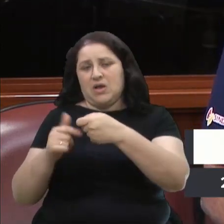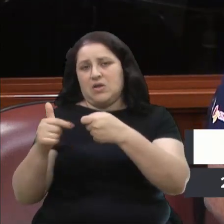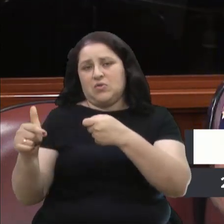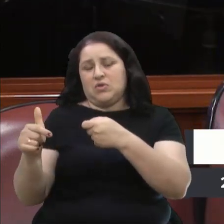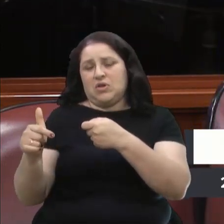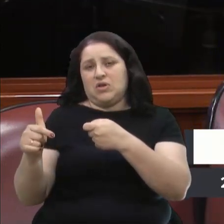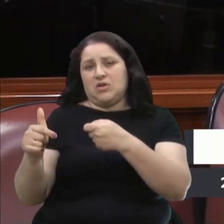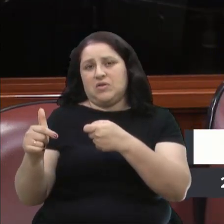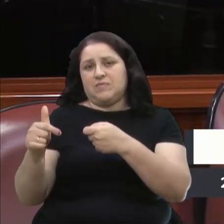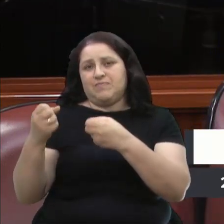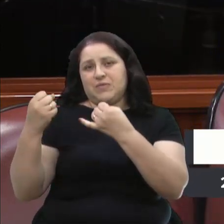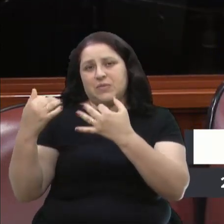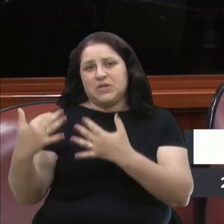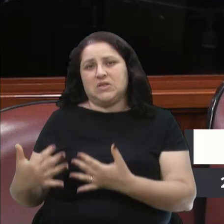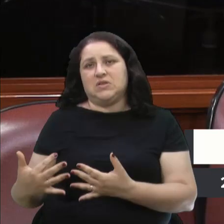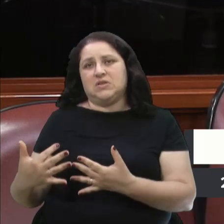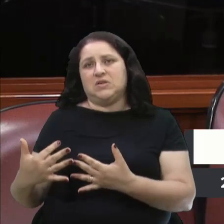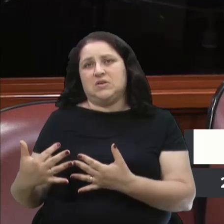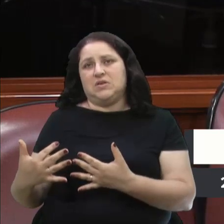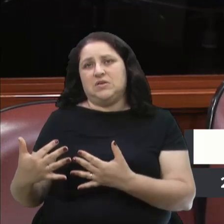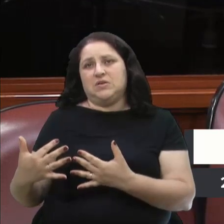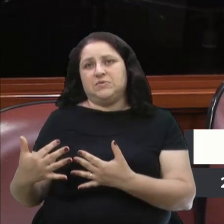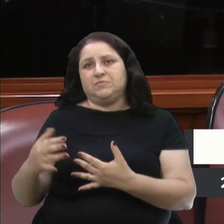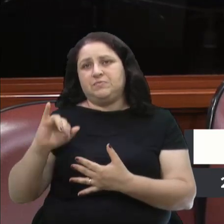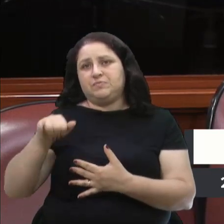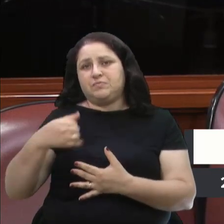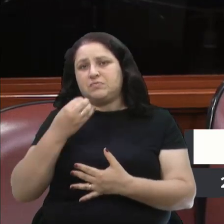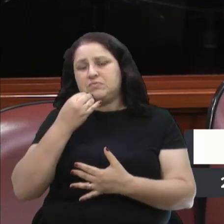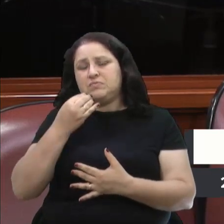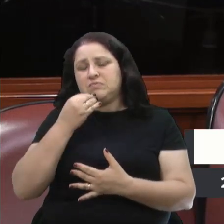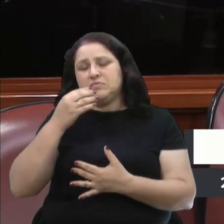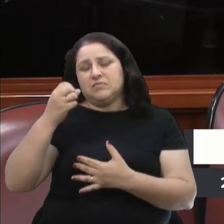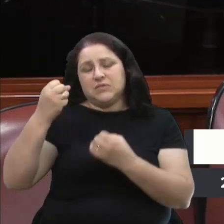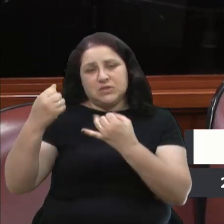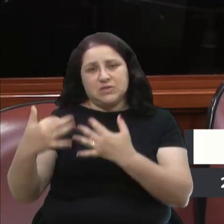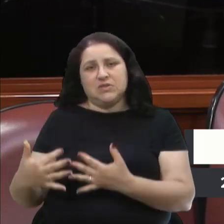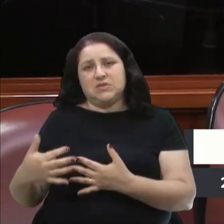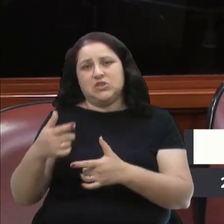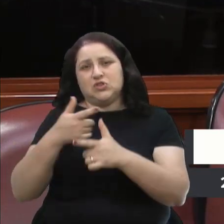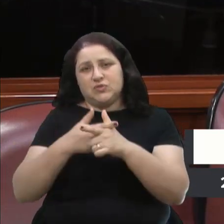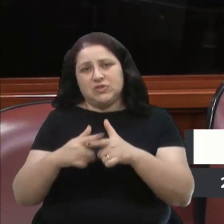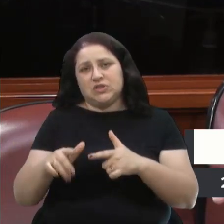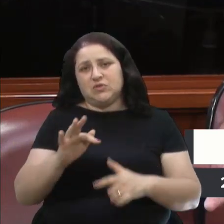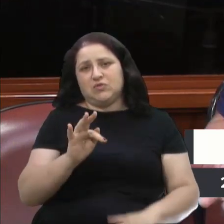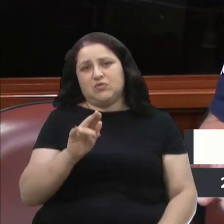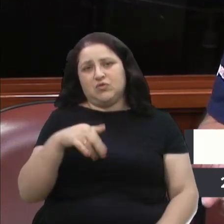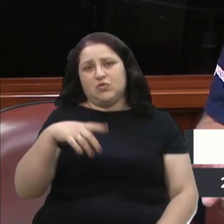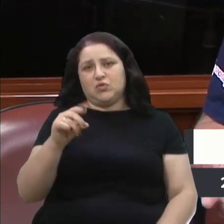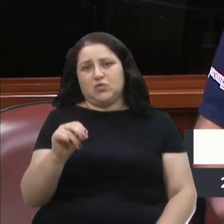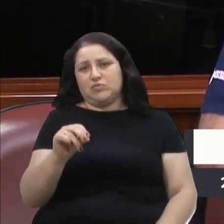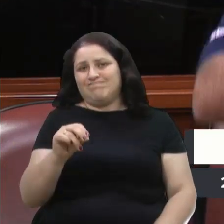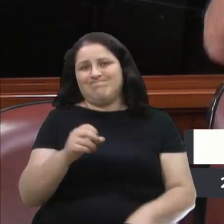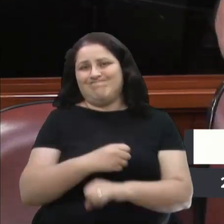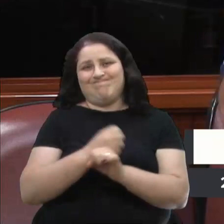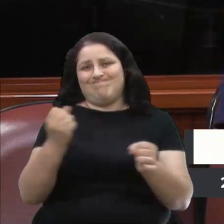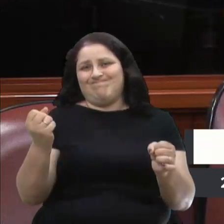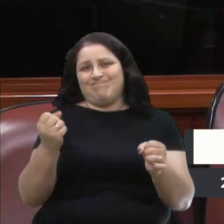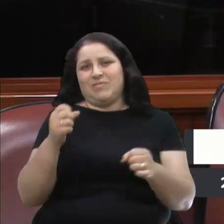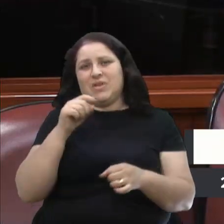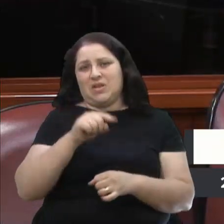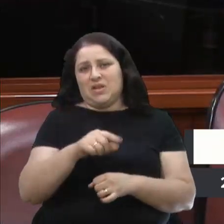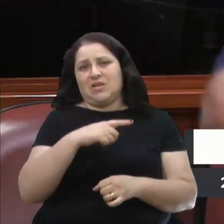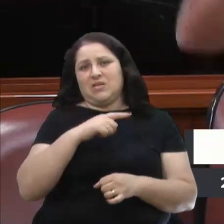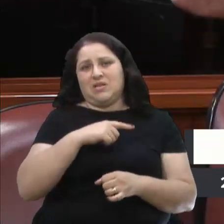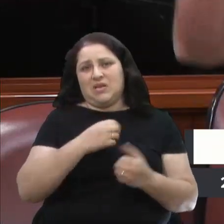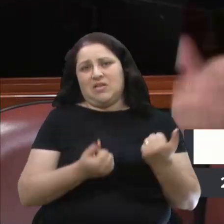as justificativas dos fundos, da repartição dos fundos. Não tem como. E ele joga